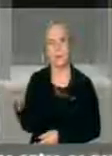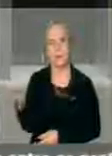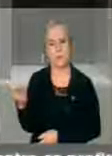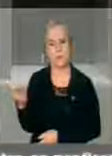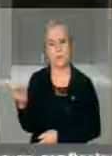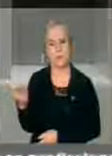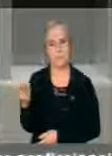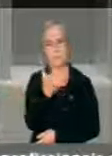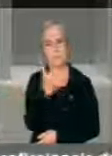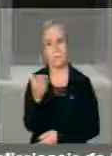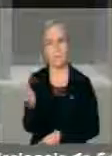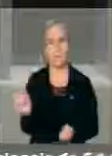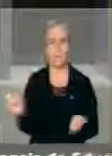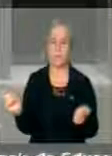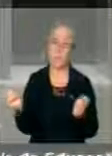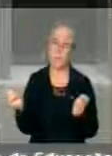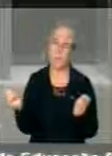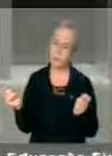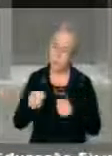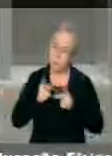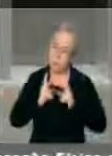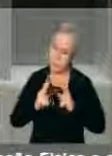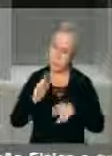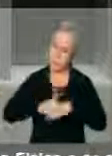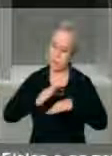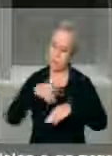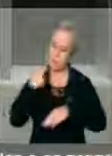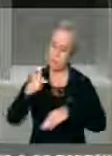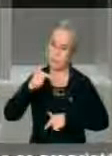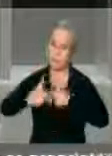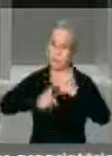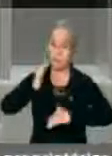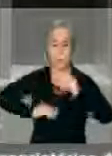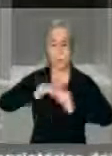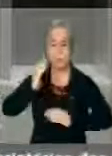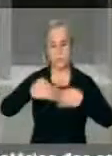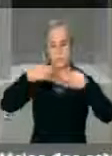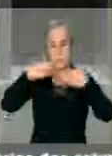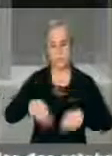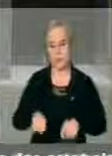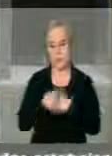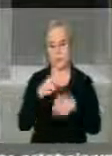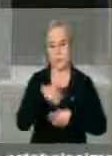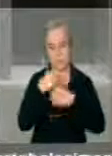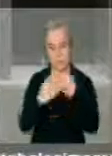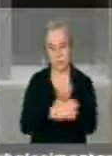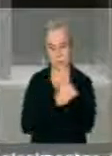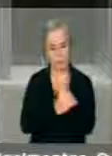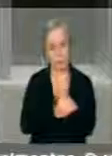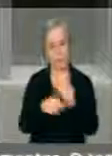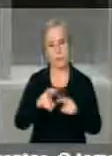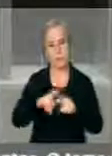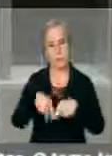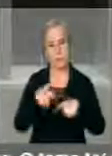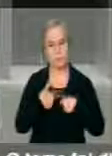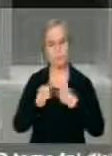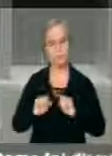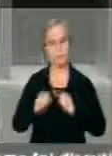haveriam médico, dentista, advogado, agrônomo, professor e todos os outros